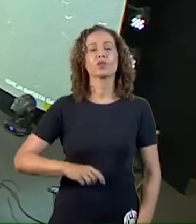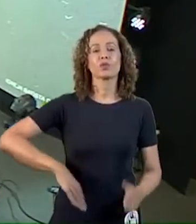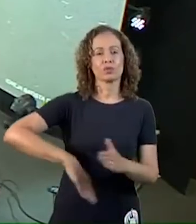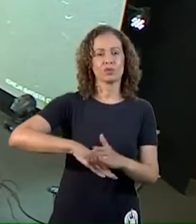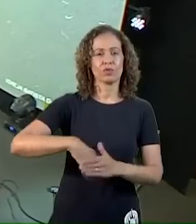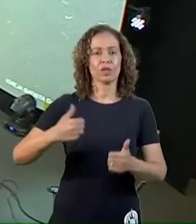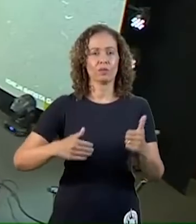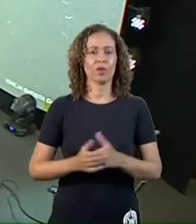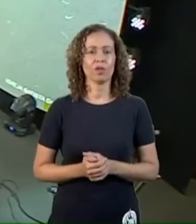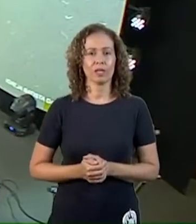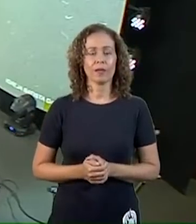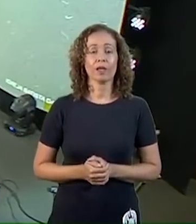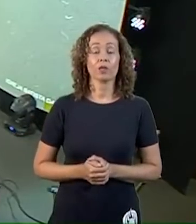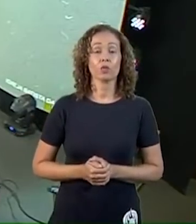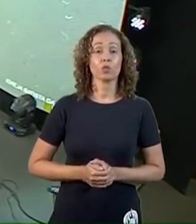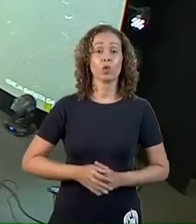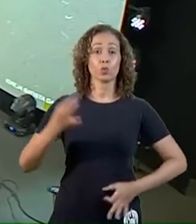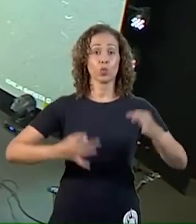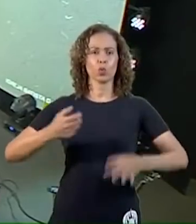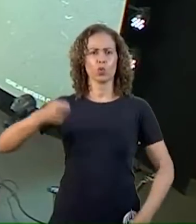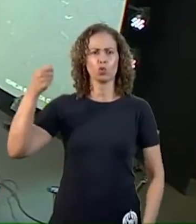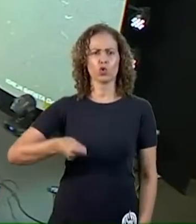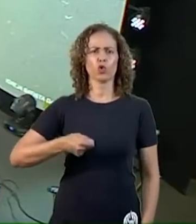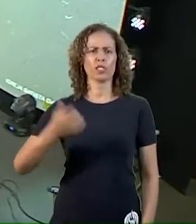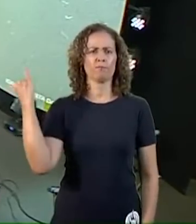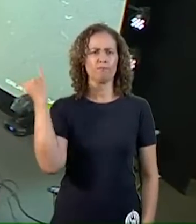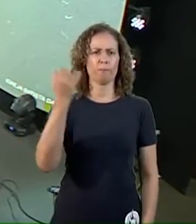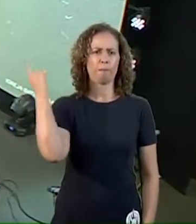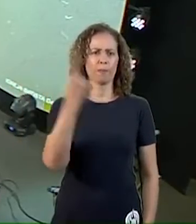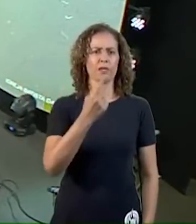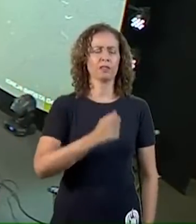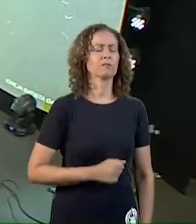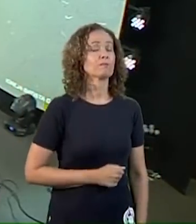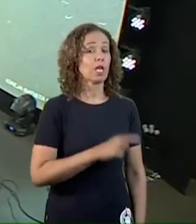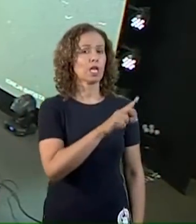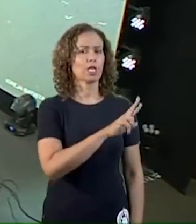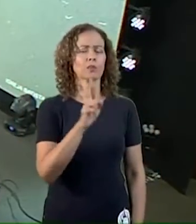senhor, sim senhor, não senhor, sim senhor, não senhor, não se repetirá não senhor, sim senhor.